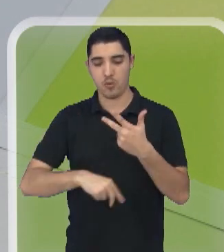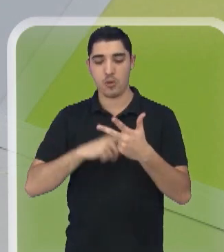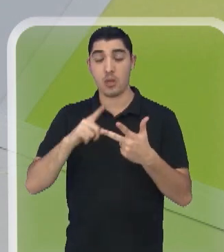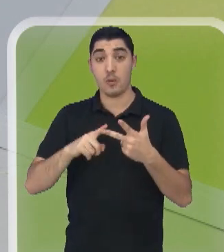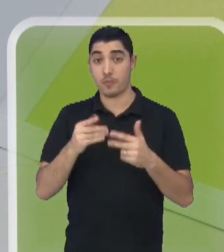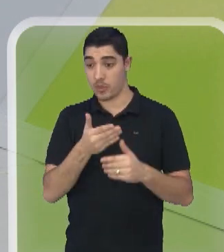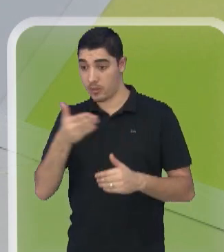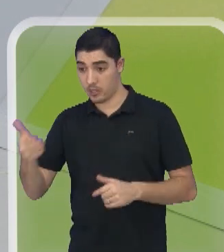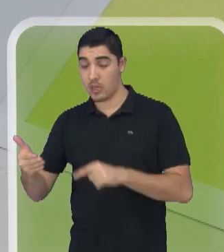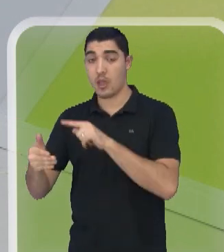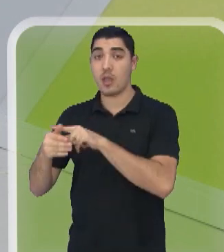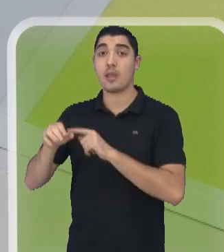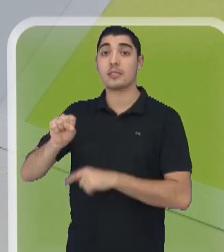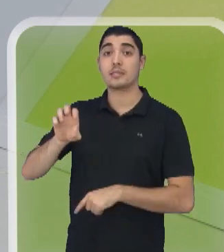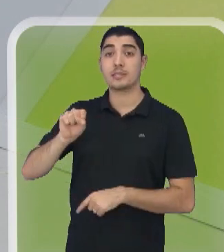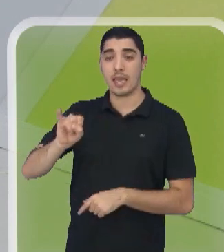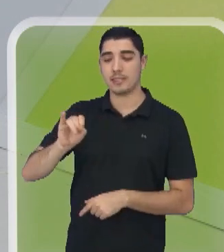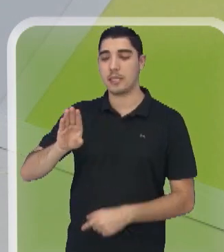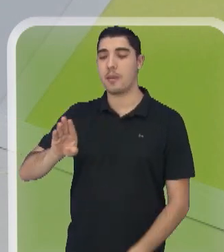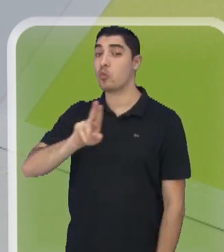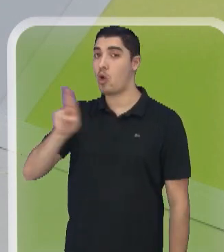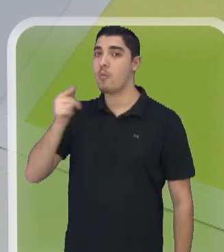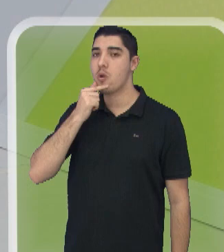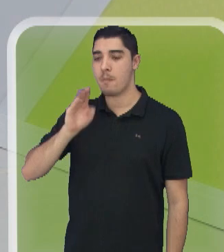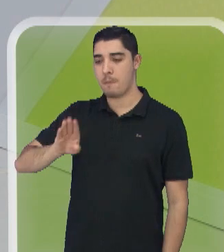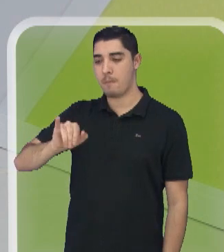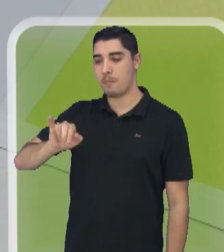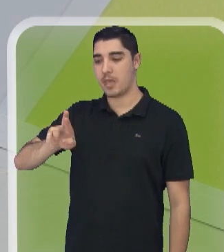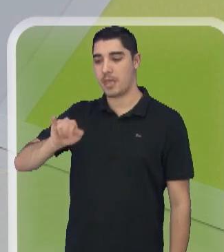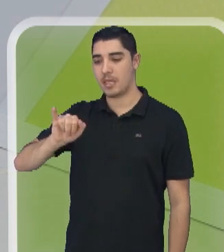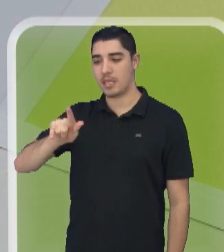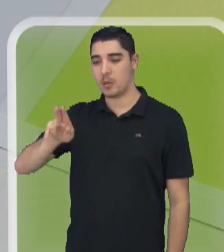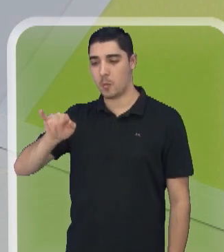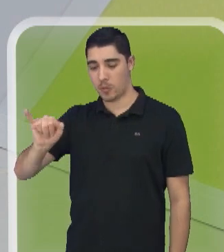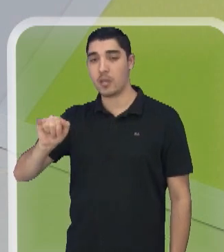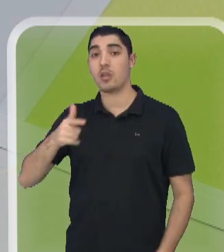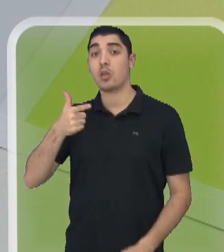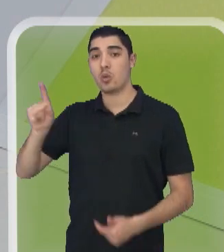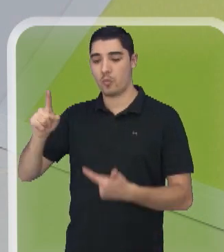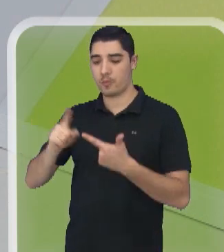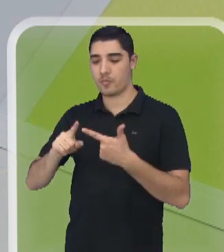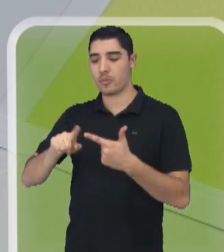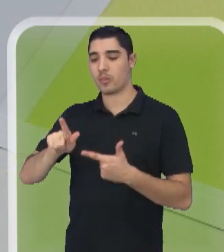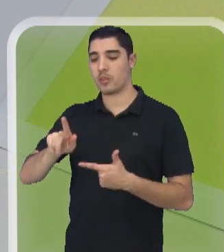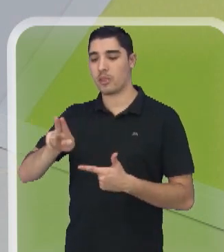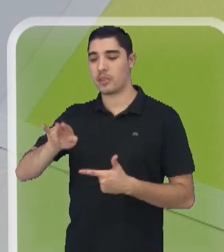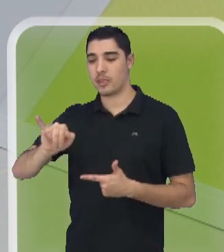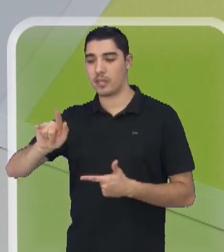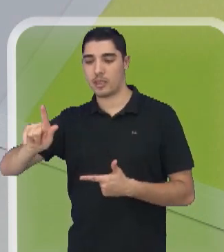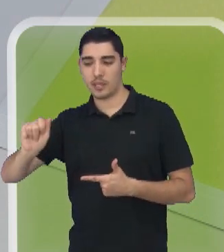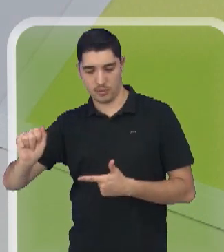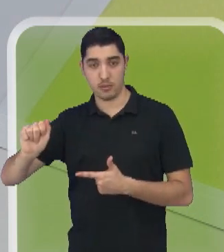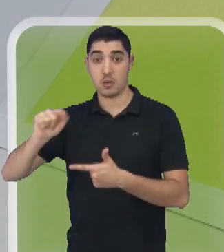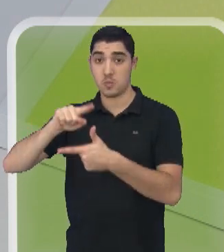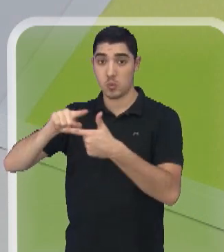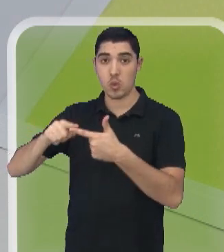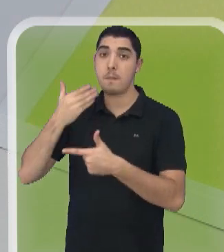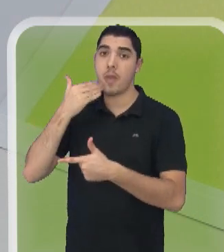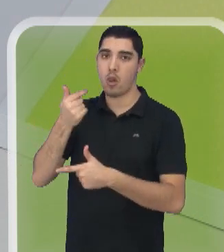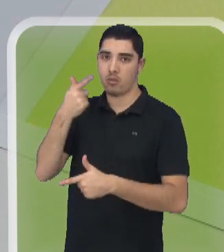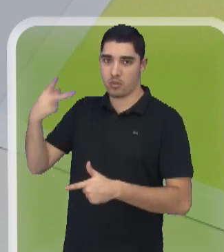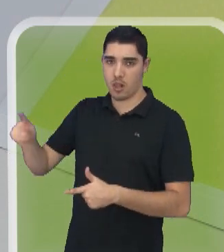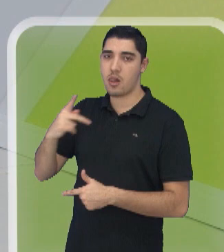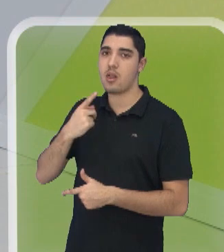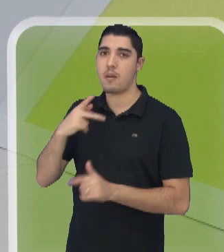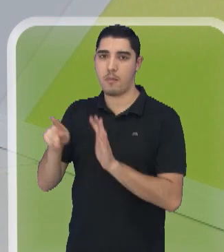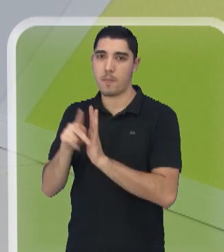SESI, o Birigui, 22 pontos e o Giga, 17. Foram os melhores pontuadores da equipe do